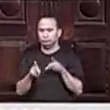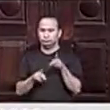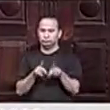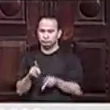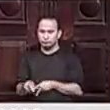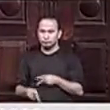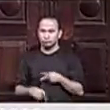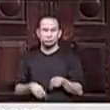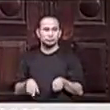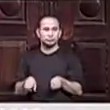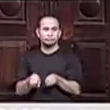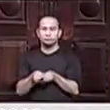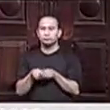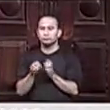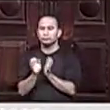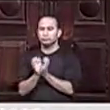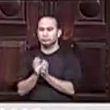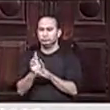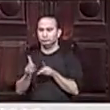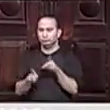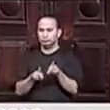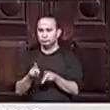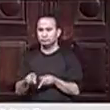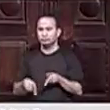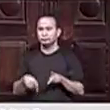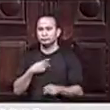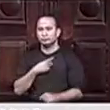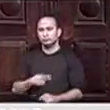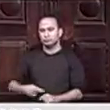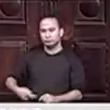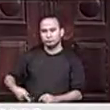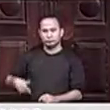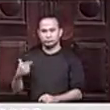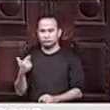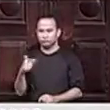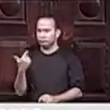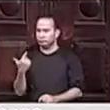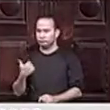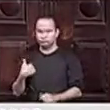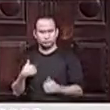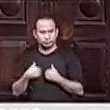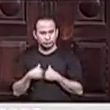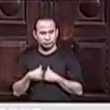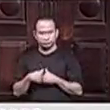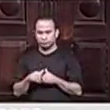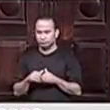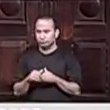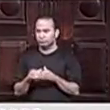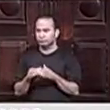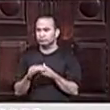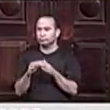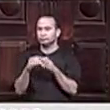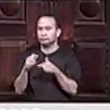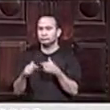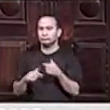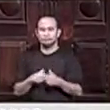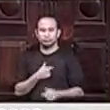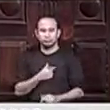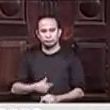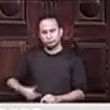para a ampla maioria da população que o presidente da República não tem mais a menor condição de seguir governando o